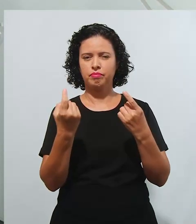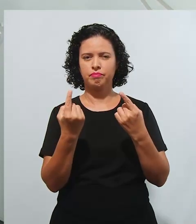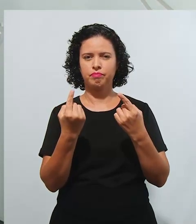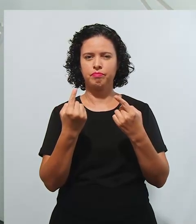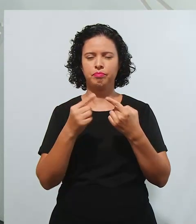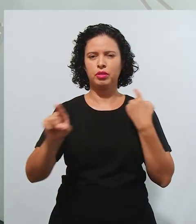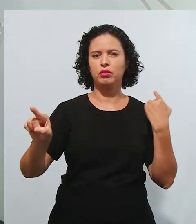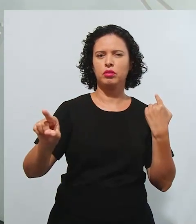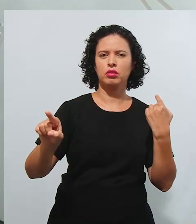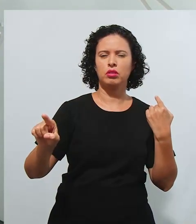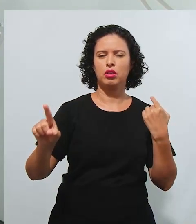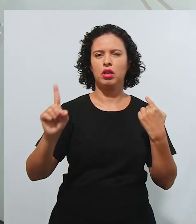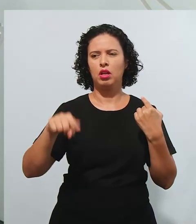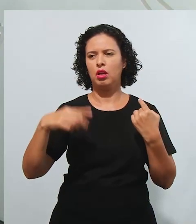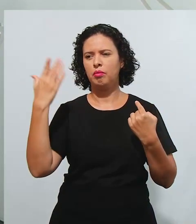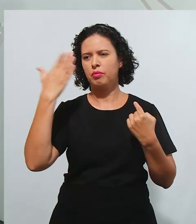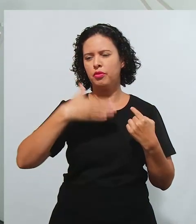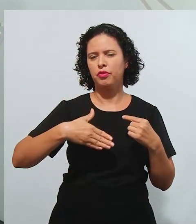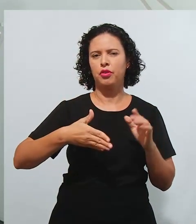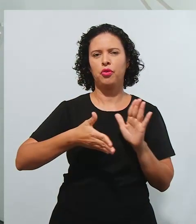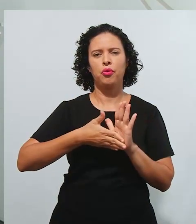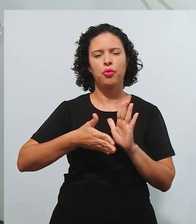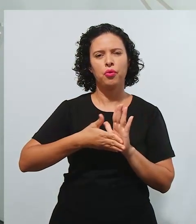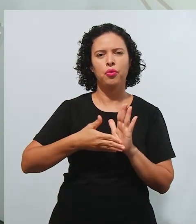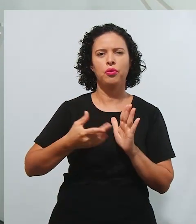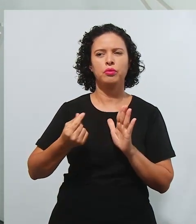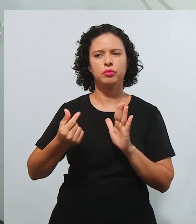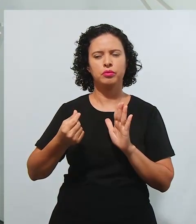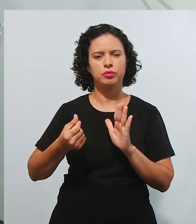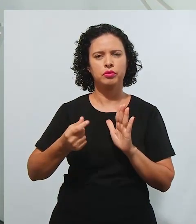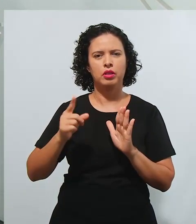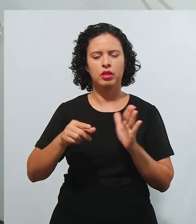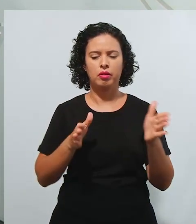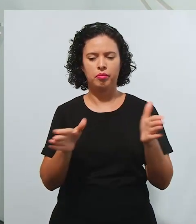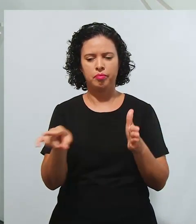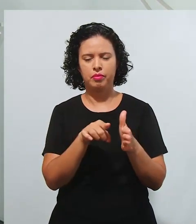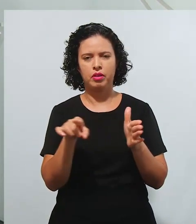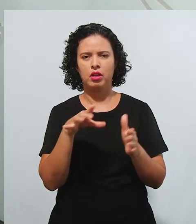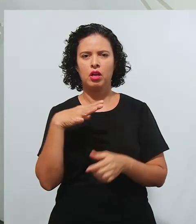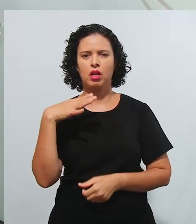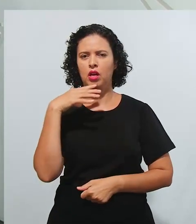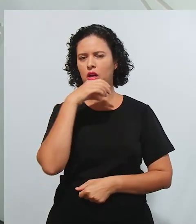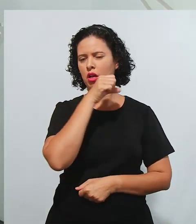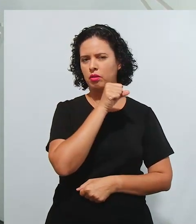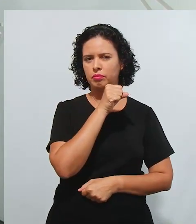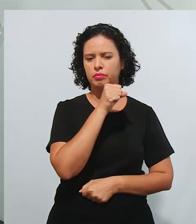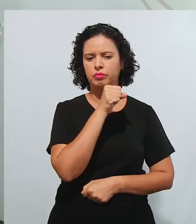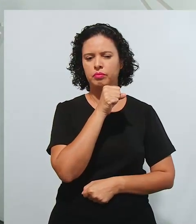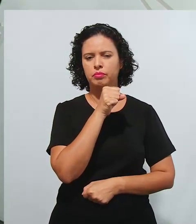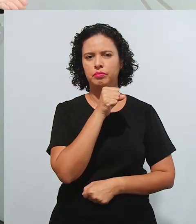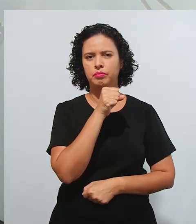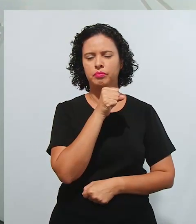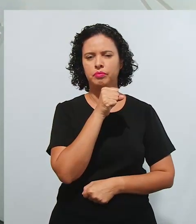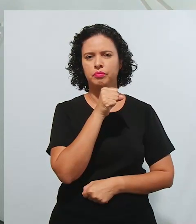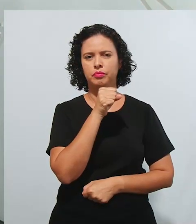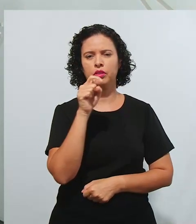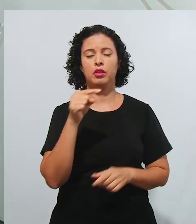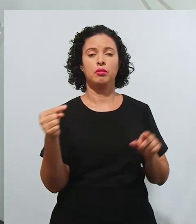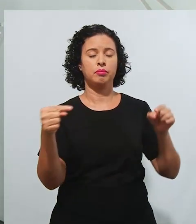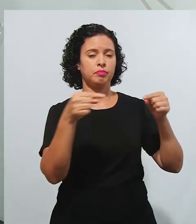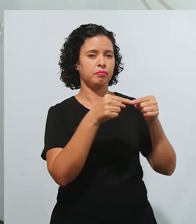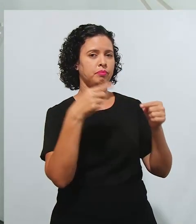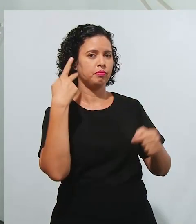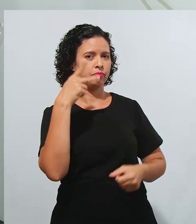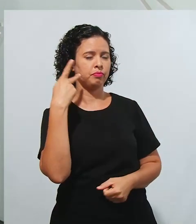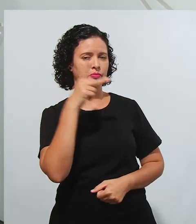prestação de contas das políticas públicas, que deve ser num prazo muito mais ligado à execução dessa